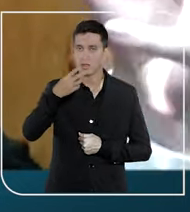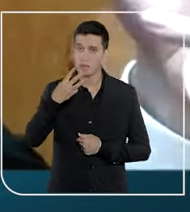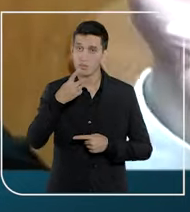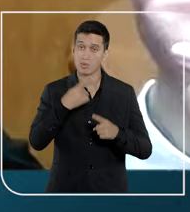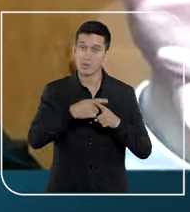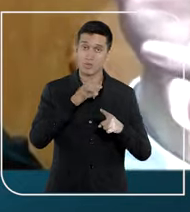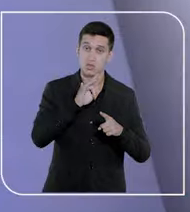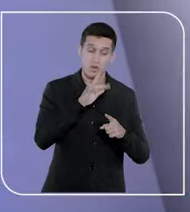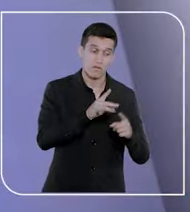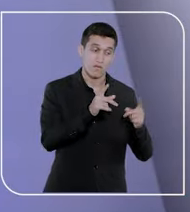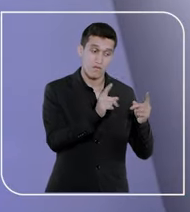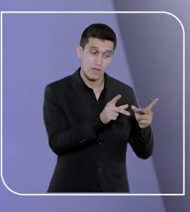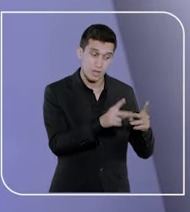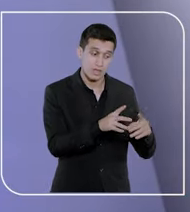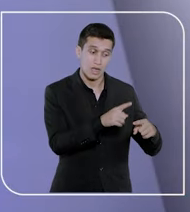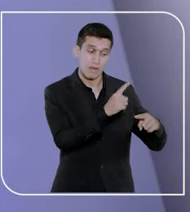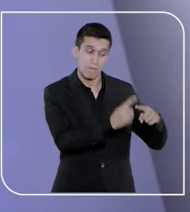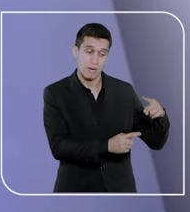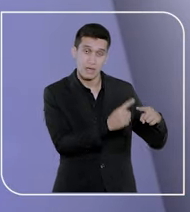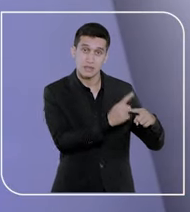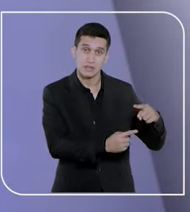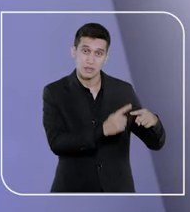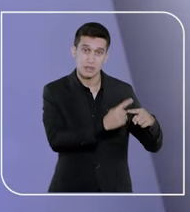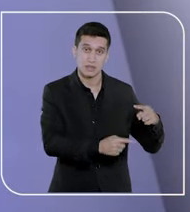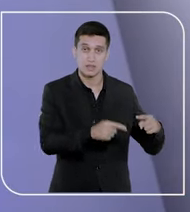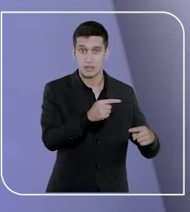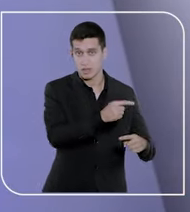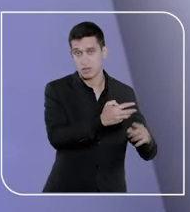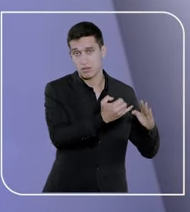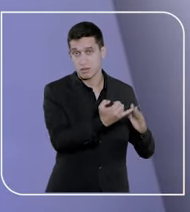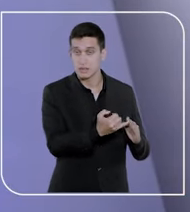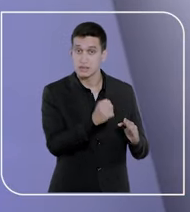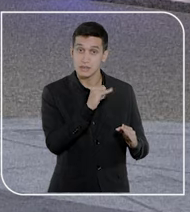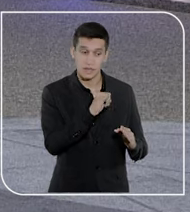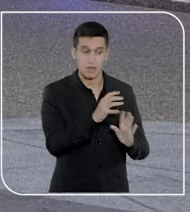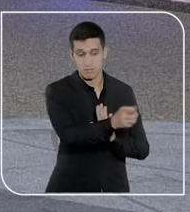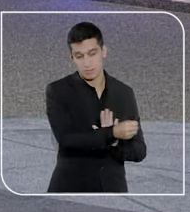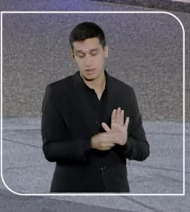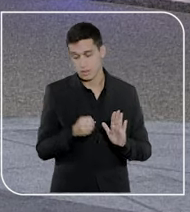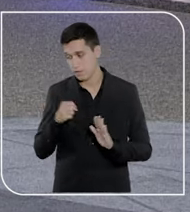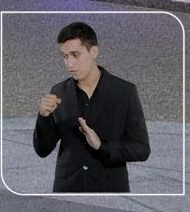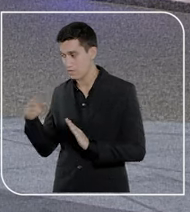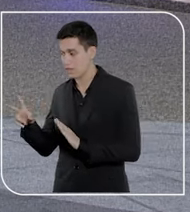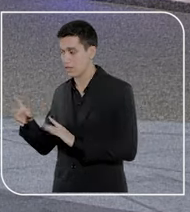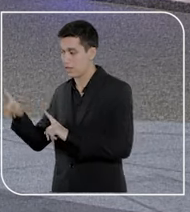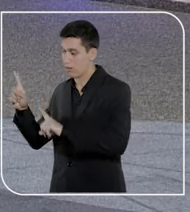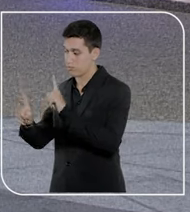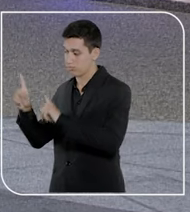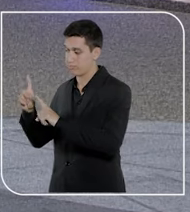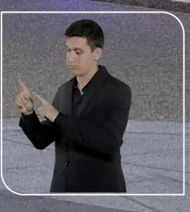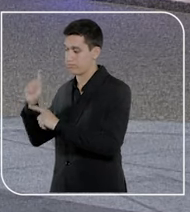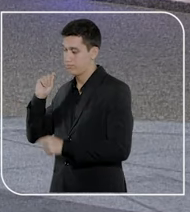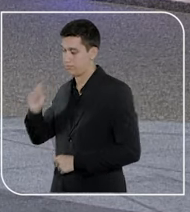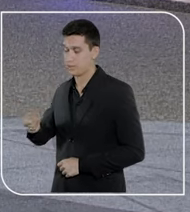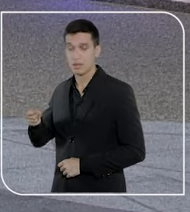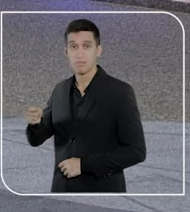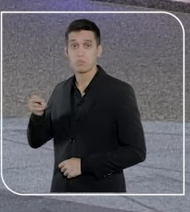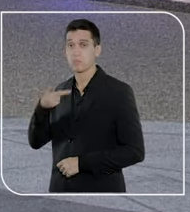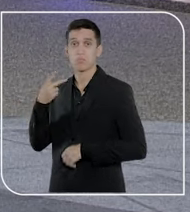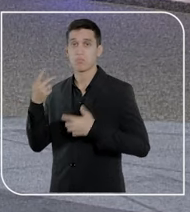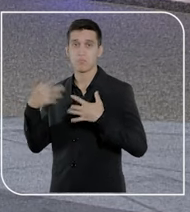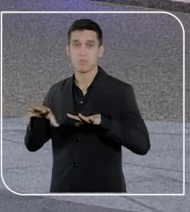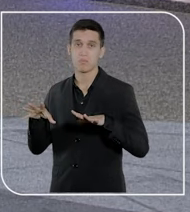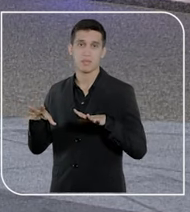ideal do bem. Se eu mandasse para o leilão só a fração ideal, ninguém ia comprar. Certo? Então,